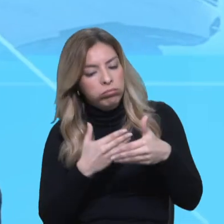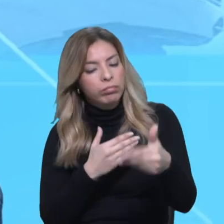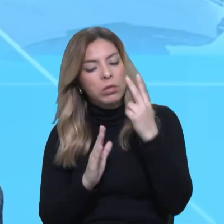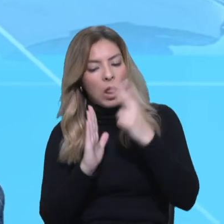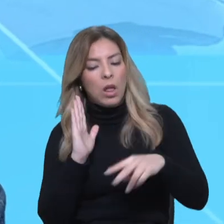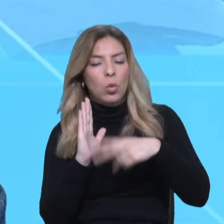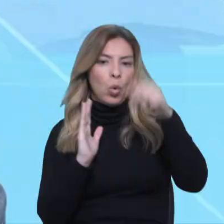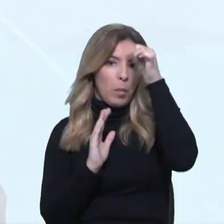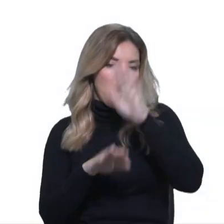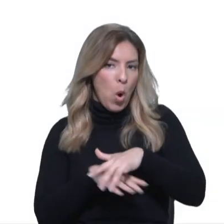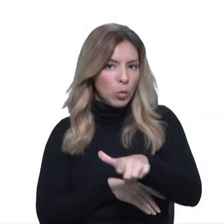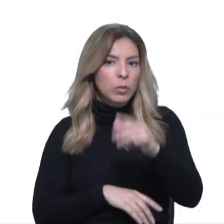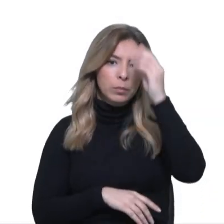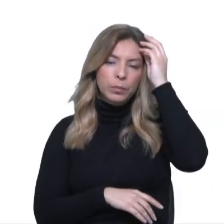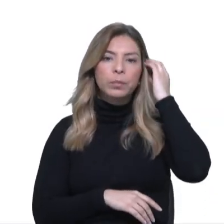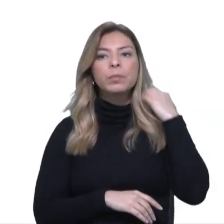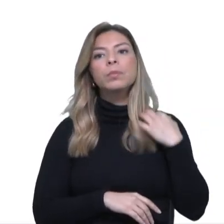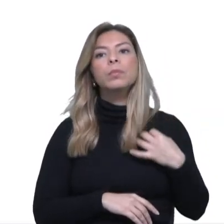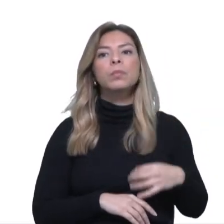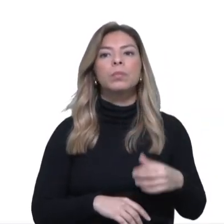deste domingo.